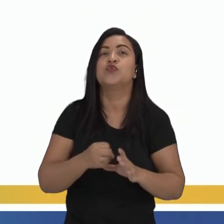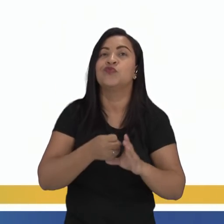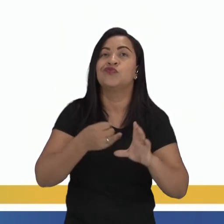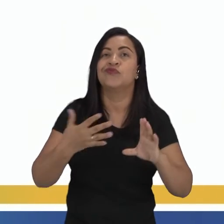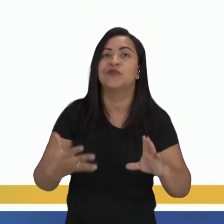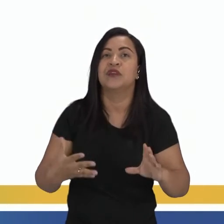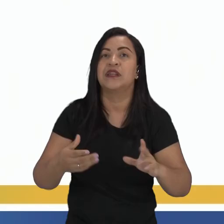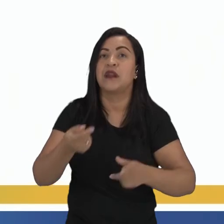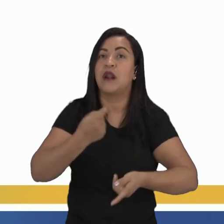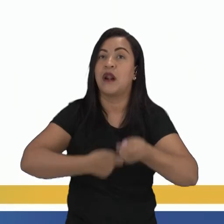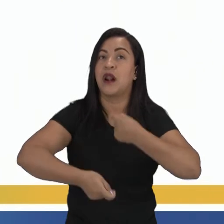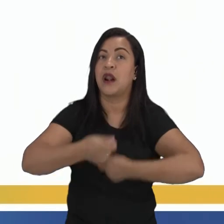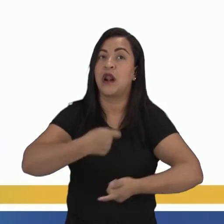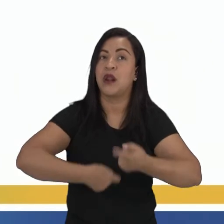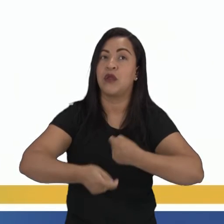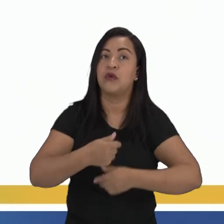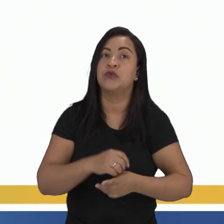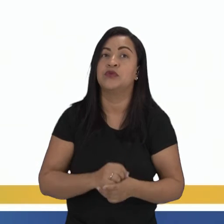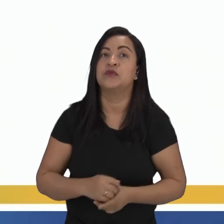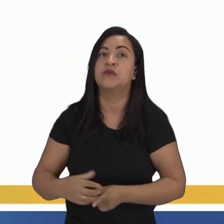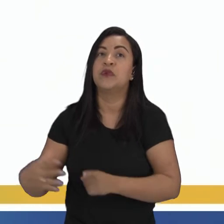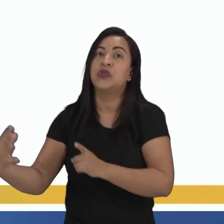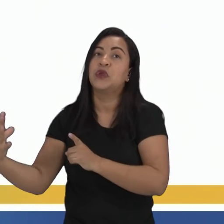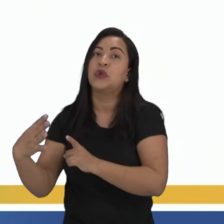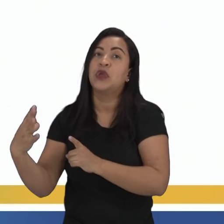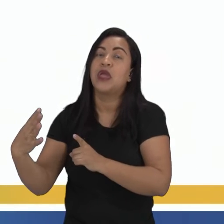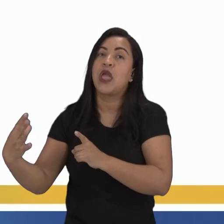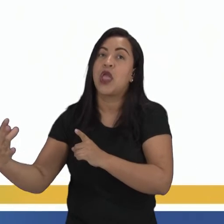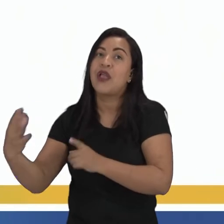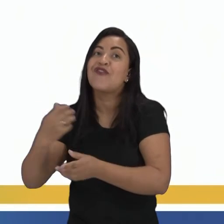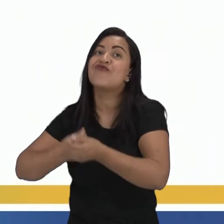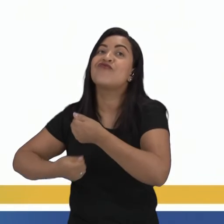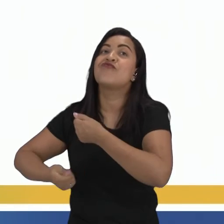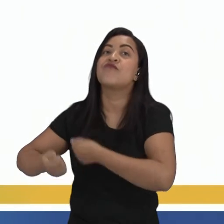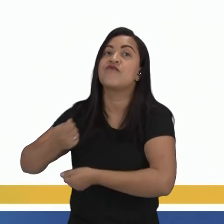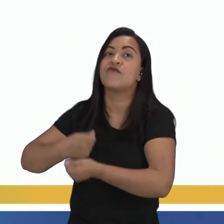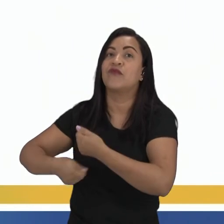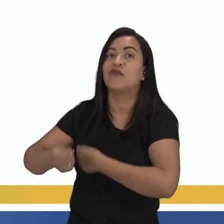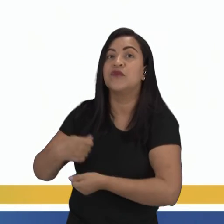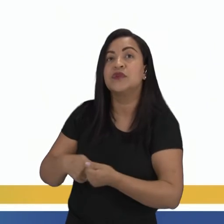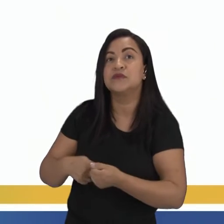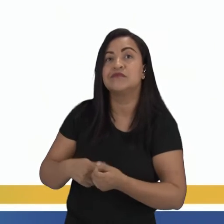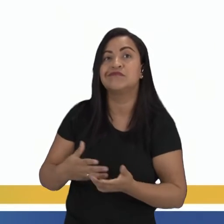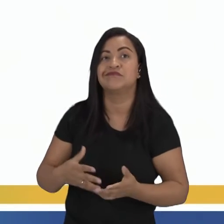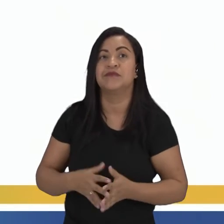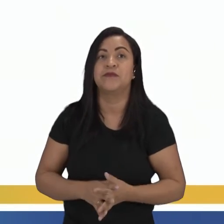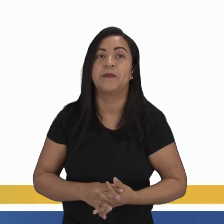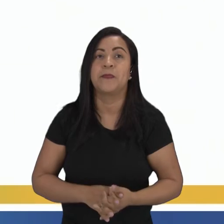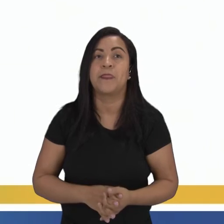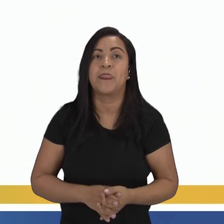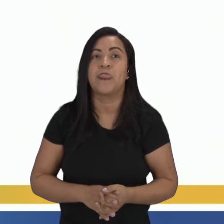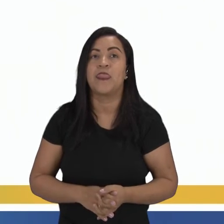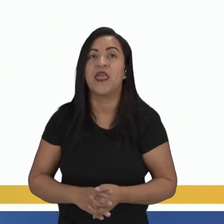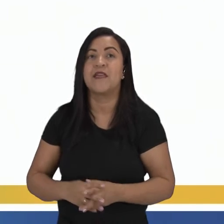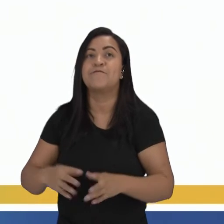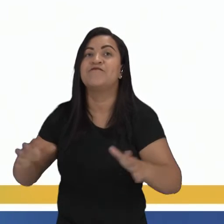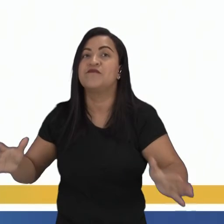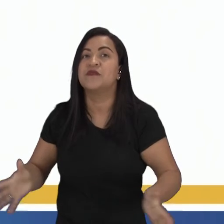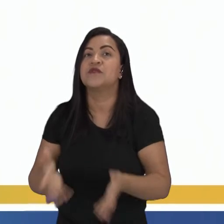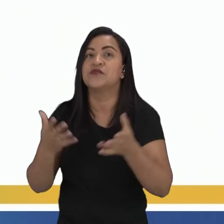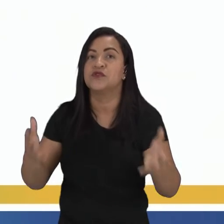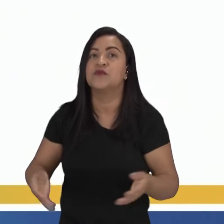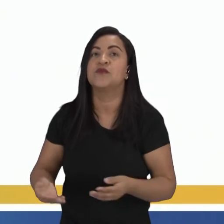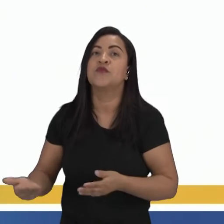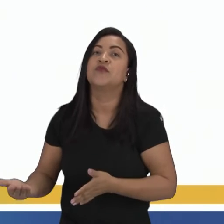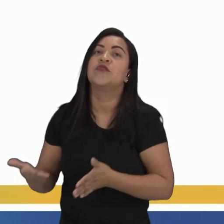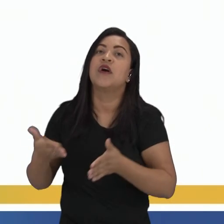contato humano e assim o contágio. Letra E, estimulou as investidas contra os territórios muçulmanos no movimento